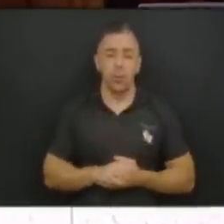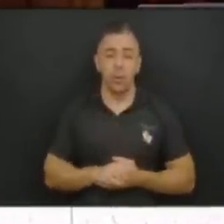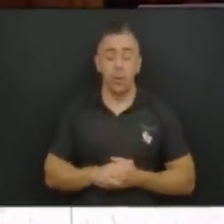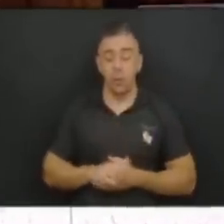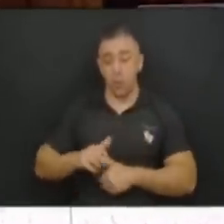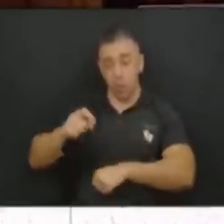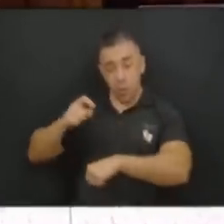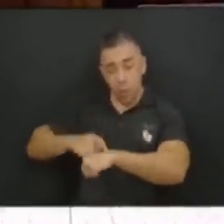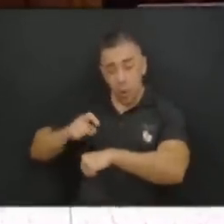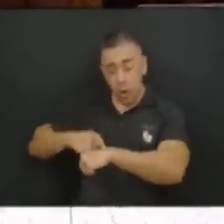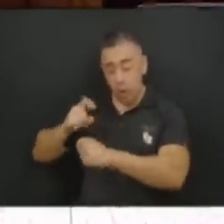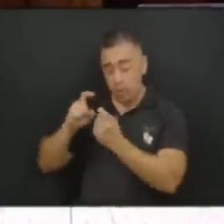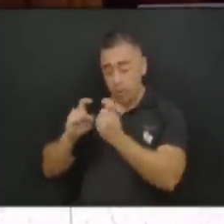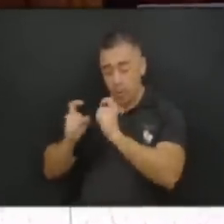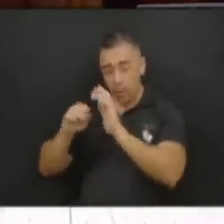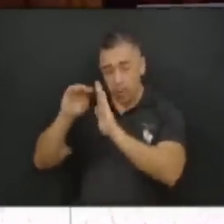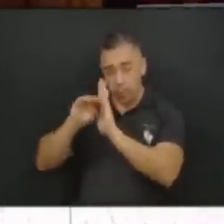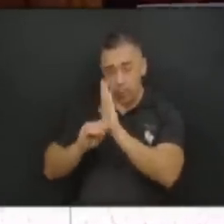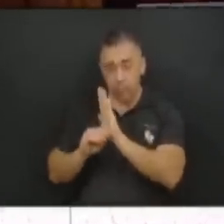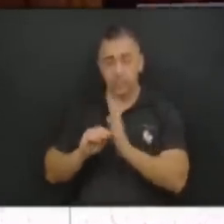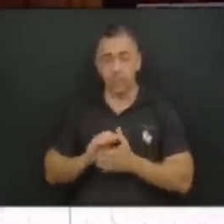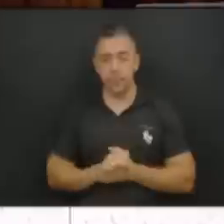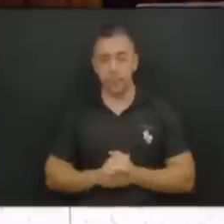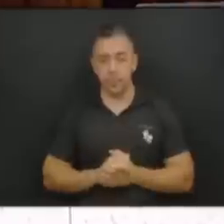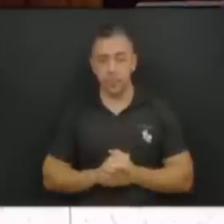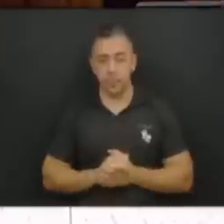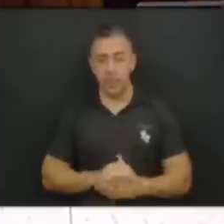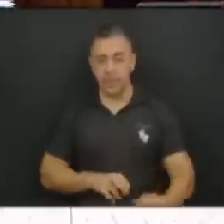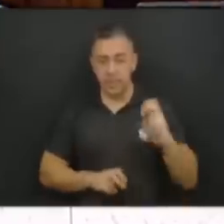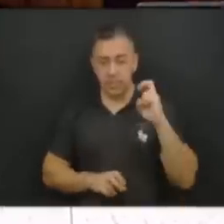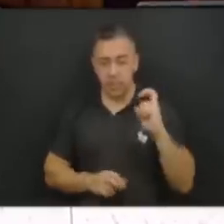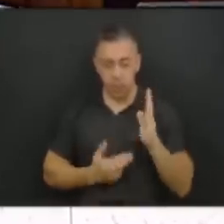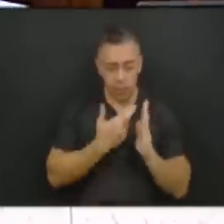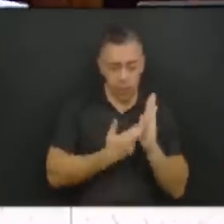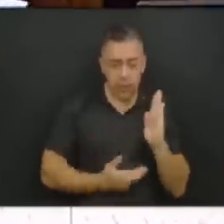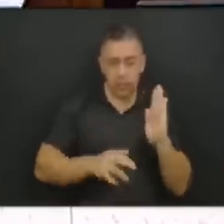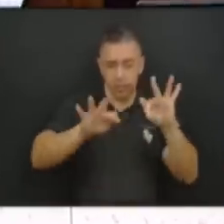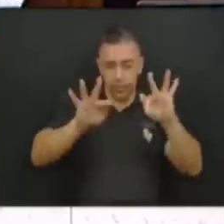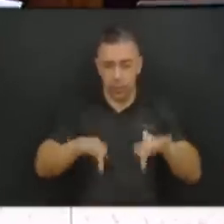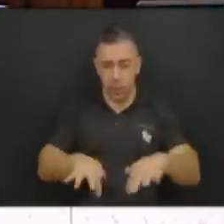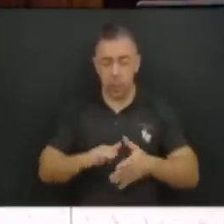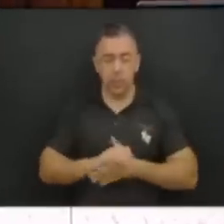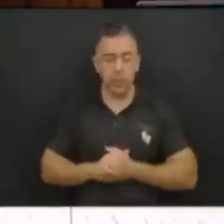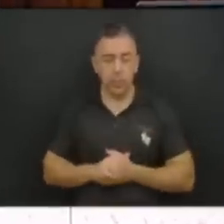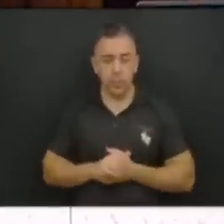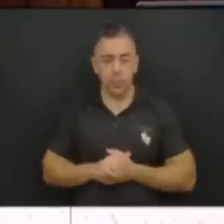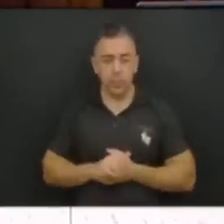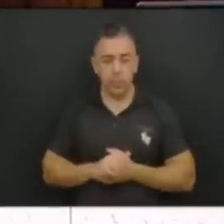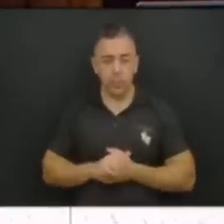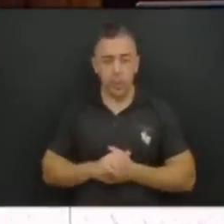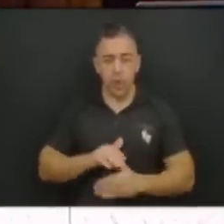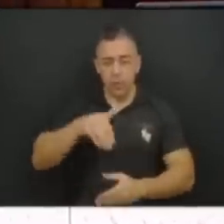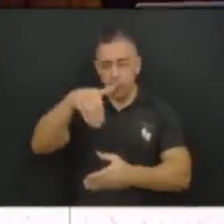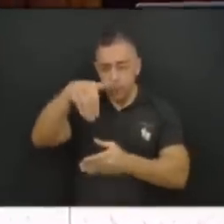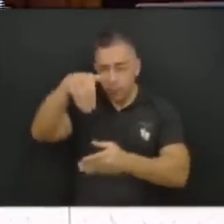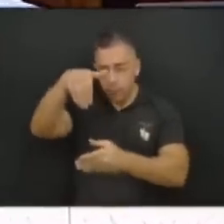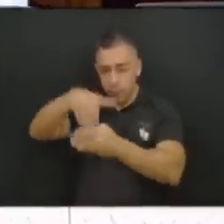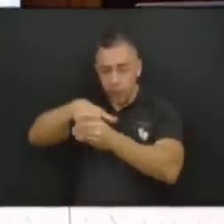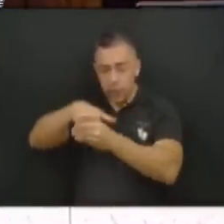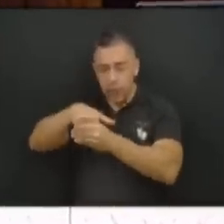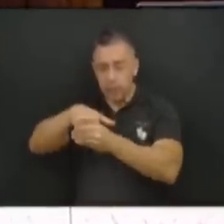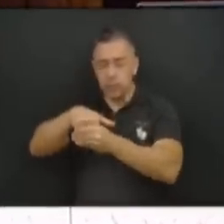ordem do dia sim correndo redações finais faremos votação